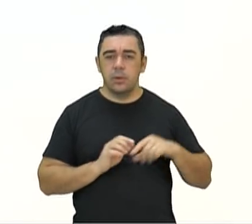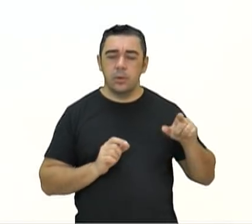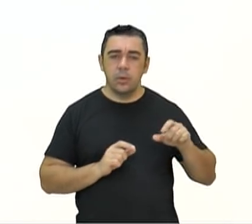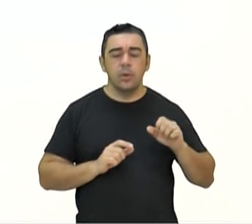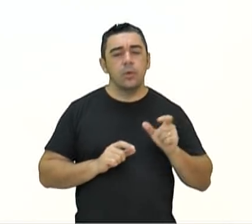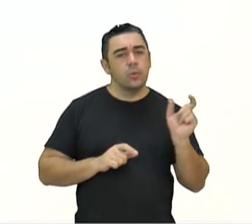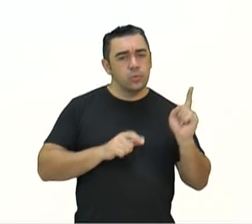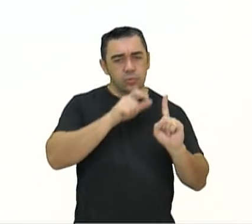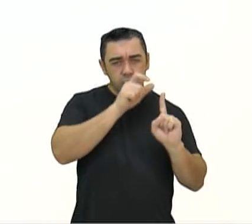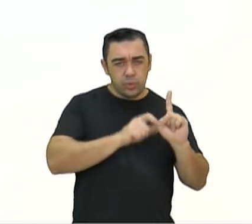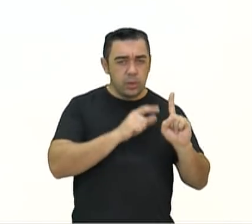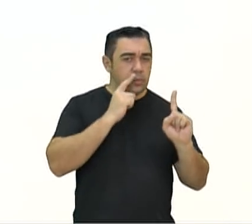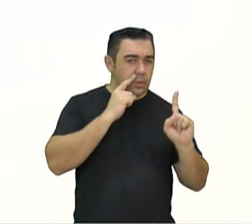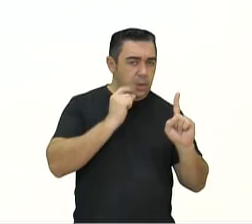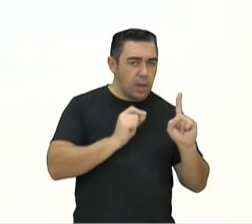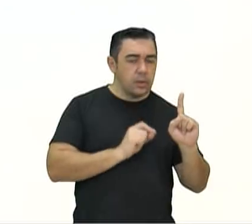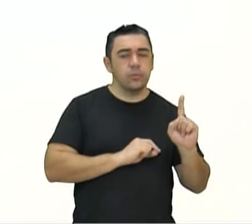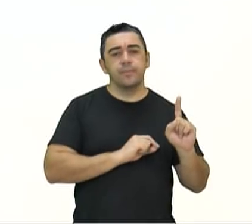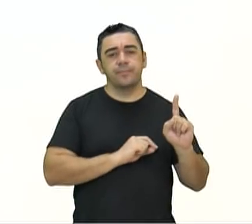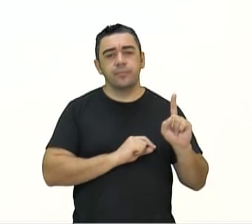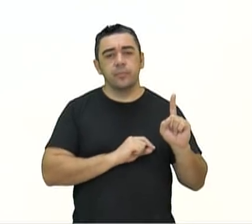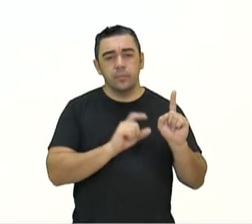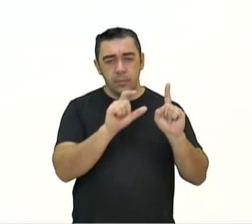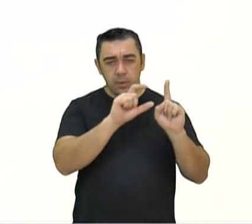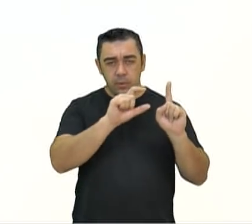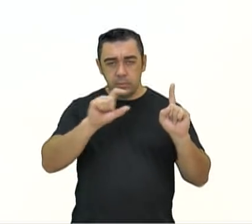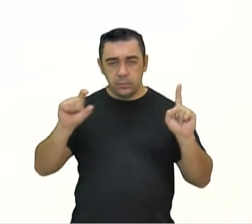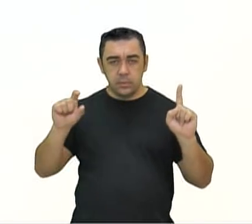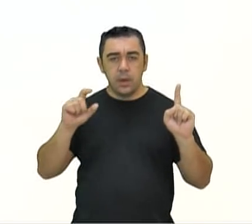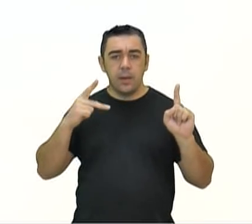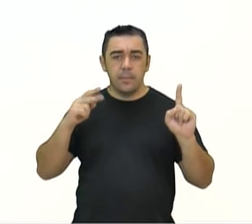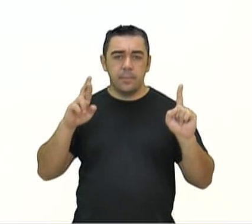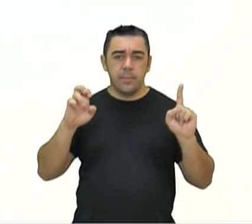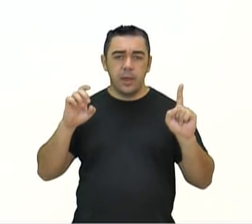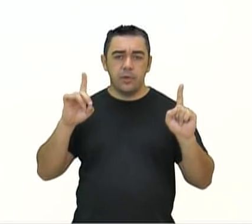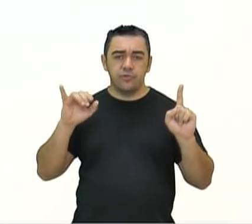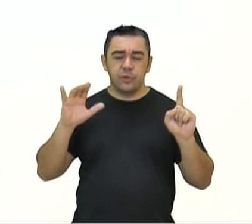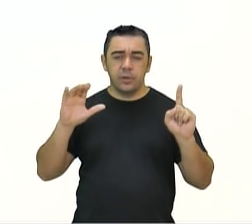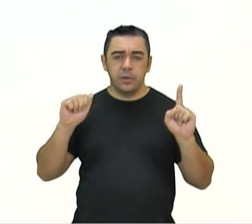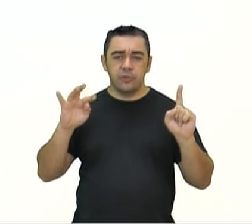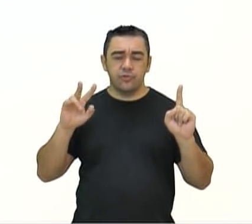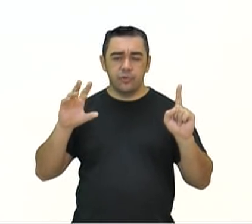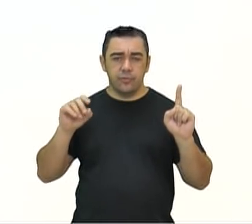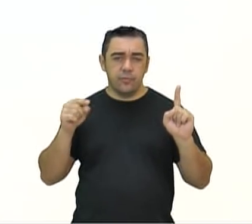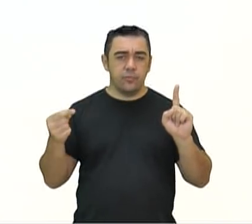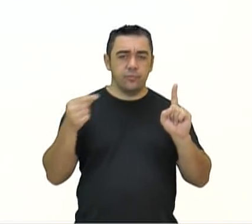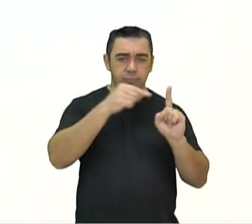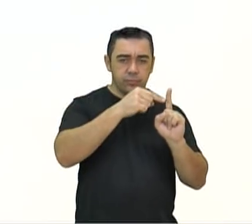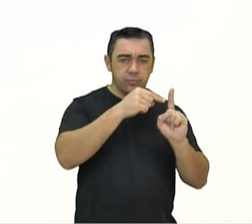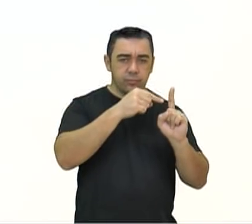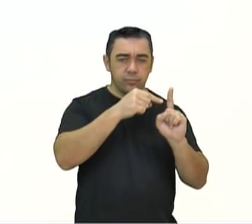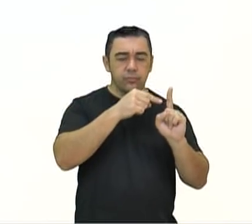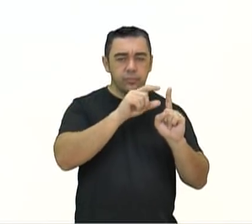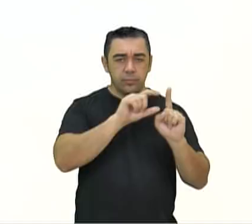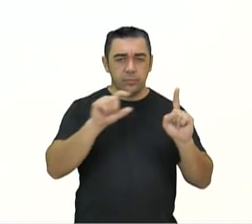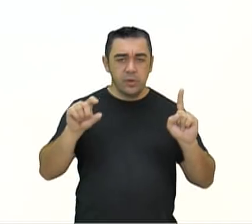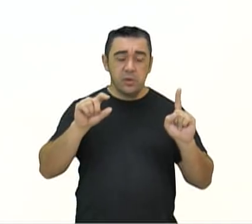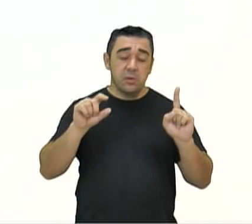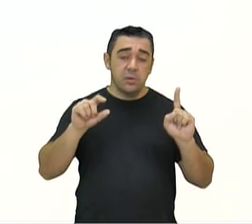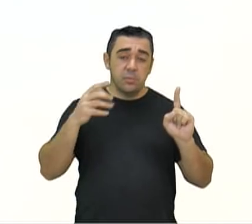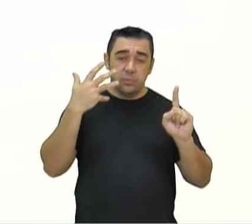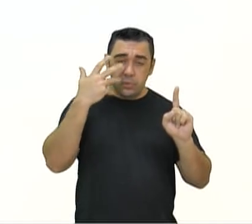Bonito, predicativo do sujeito, né? Bonito é um adjetivo que é uma qualidade do gato. Poderia ser feio, poderia ser